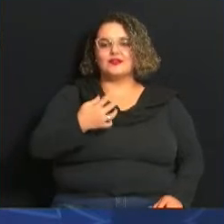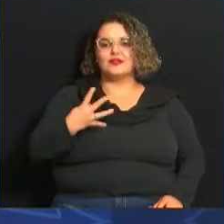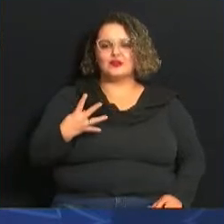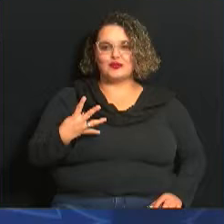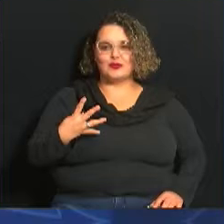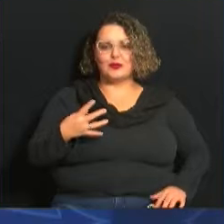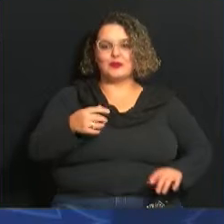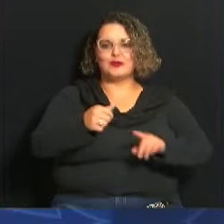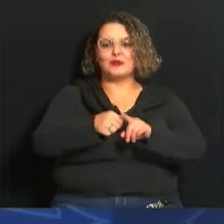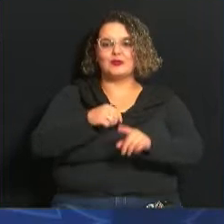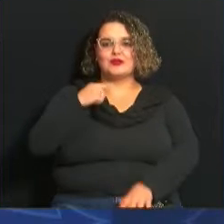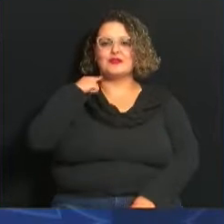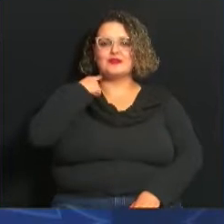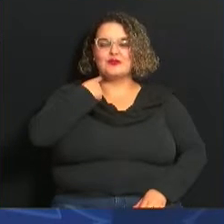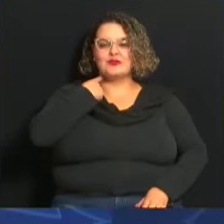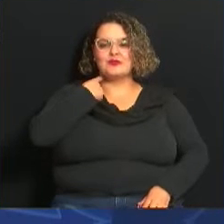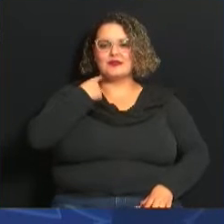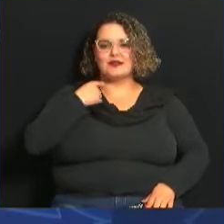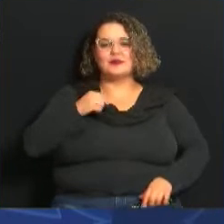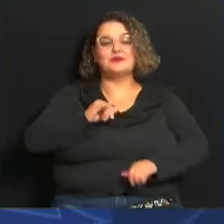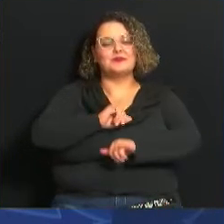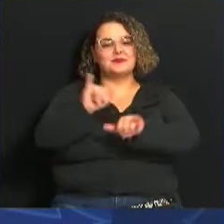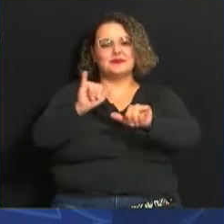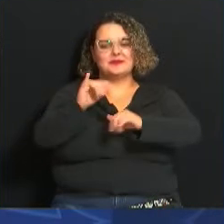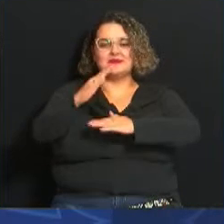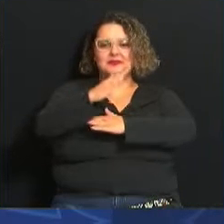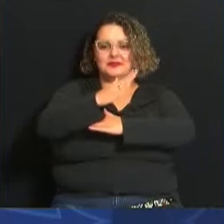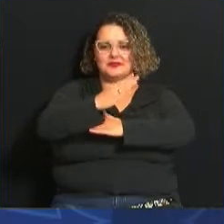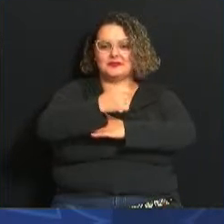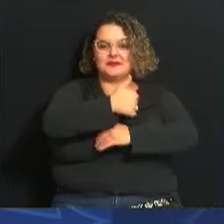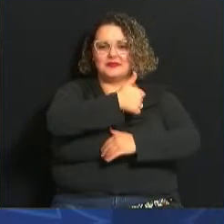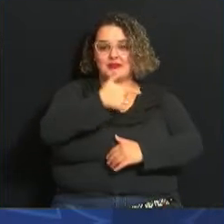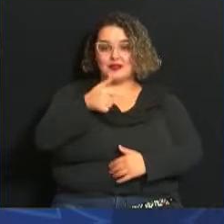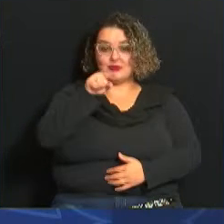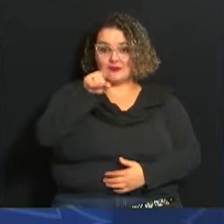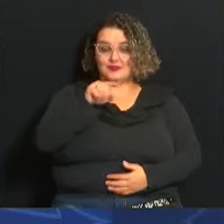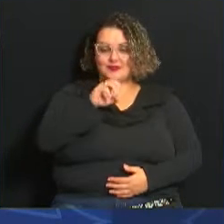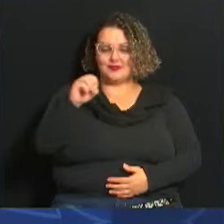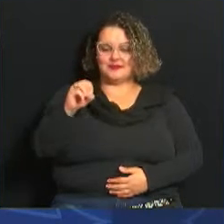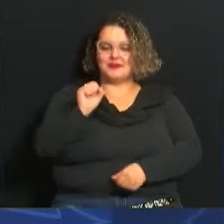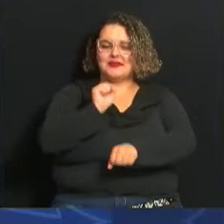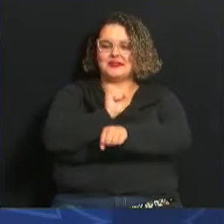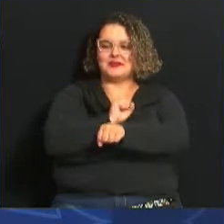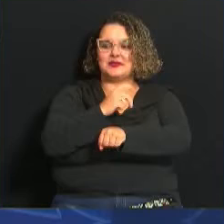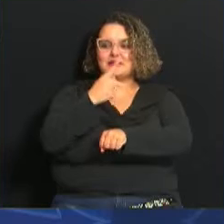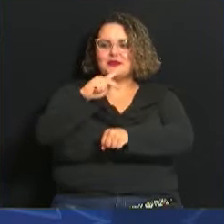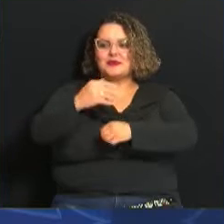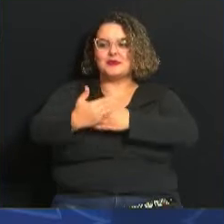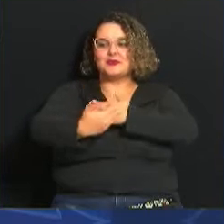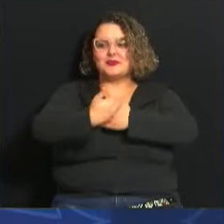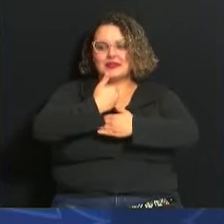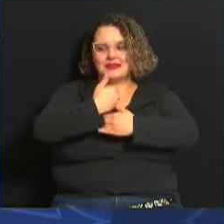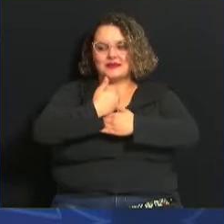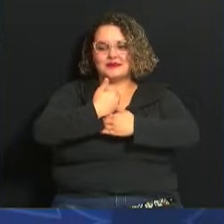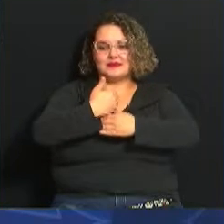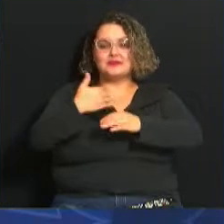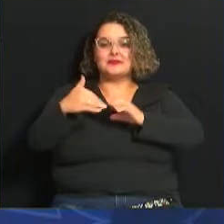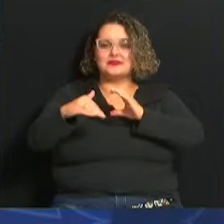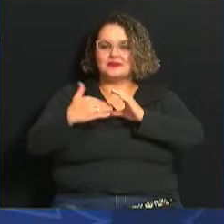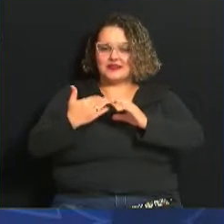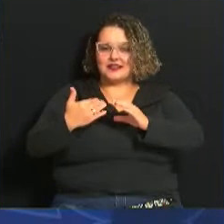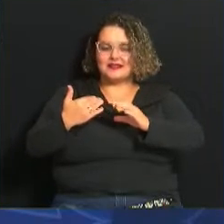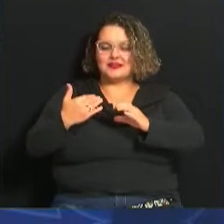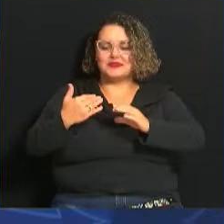Câmara Notícia ao vivo, meio-dia em ponto. Eu estou aguardando a sua participação, hein? Envie a sua